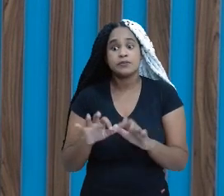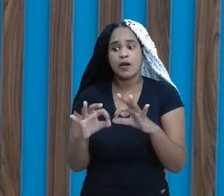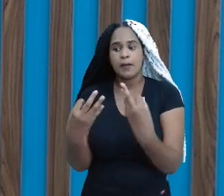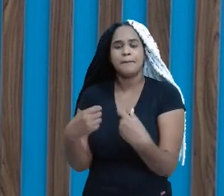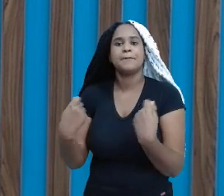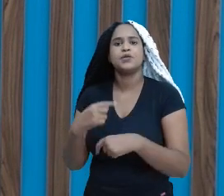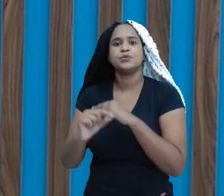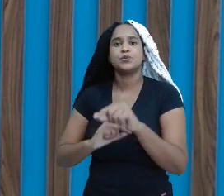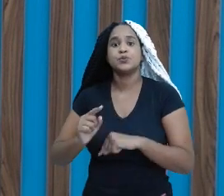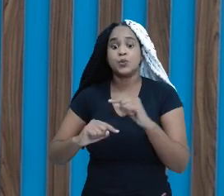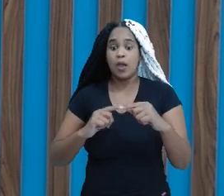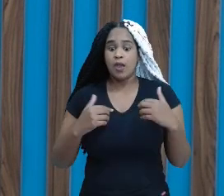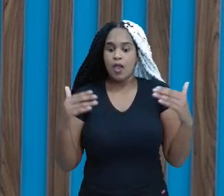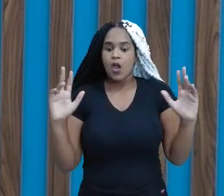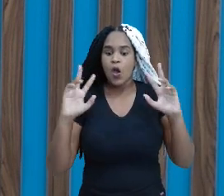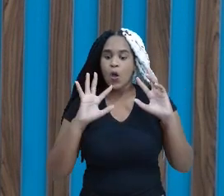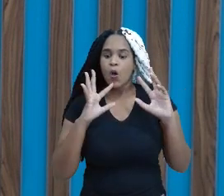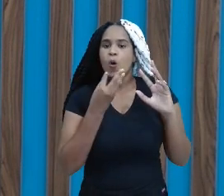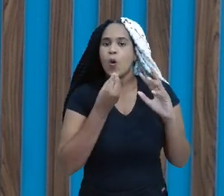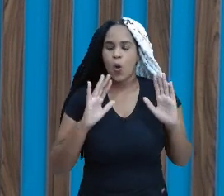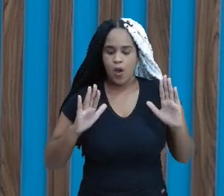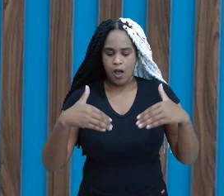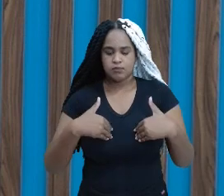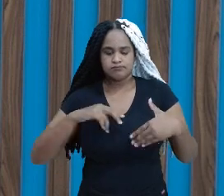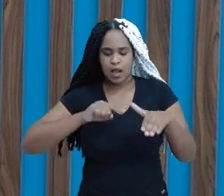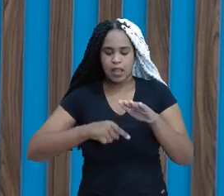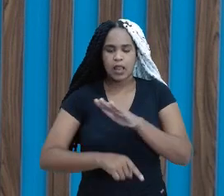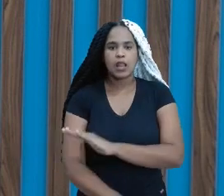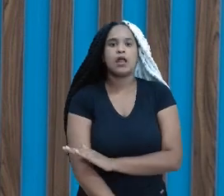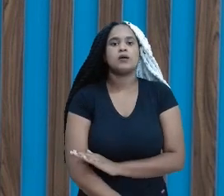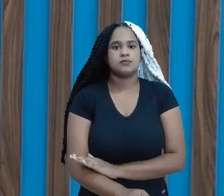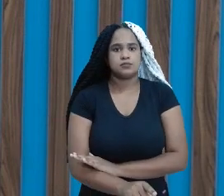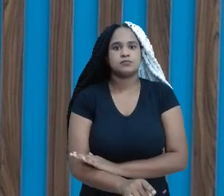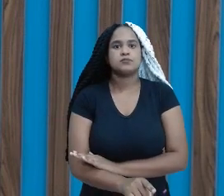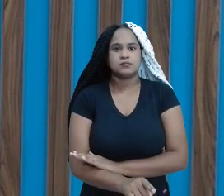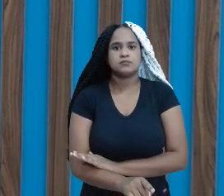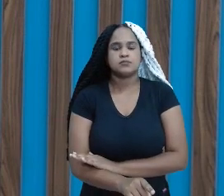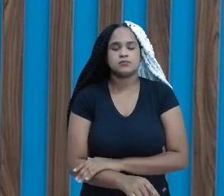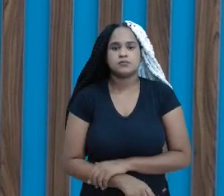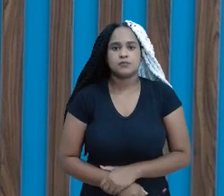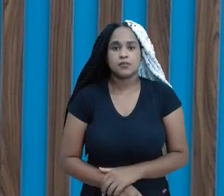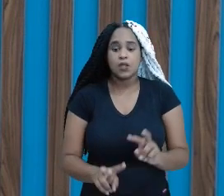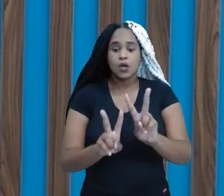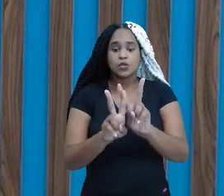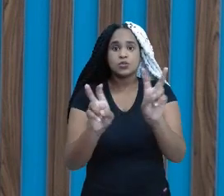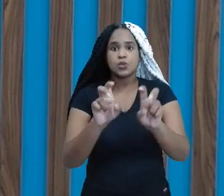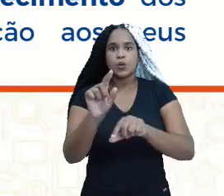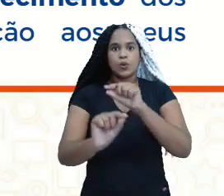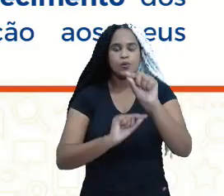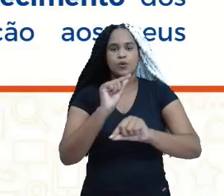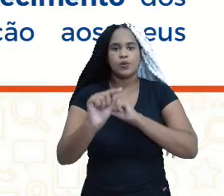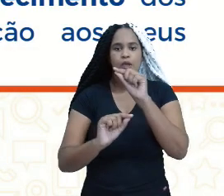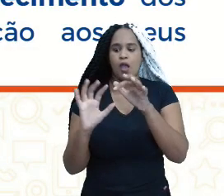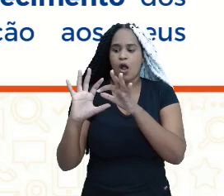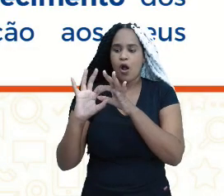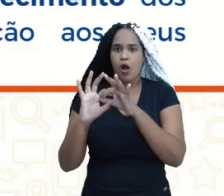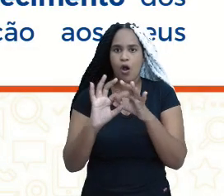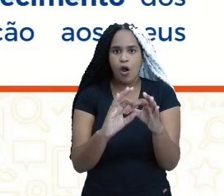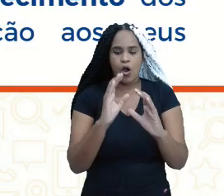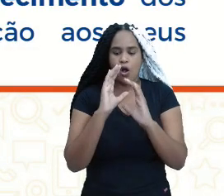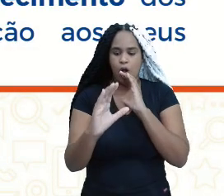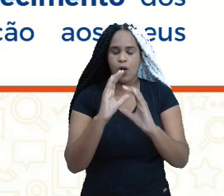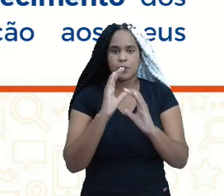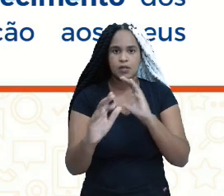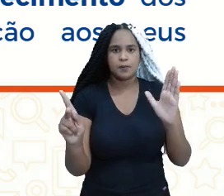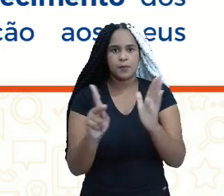se aprofundar, ter mais conhecimento, né, sobre o contexto de comunicação